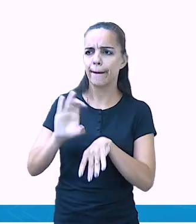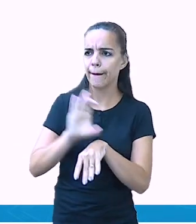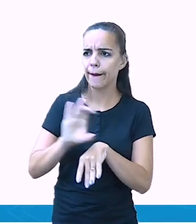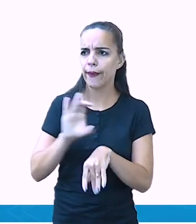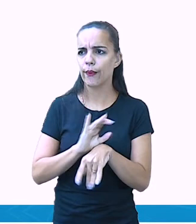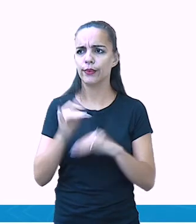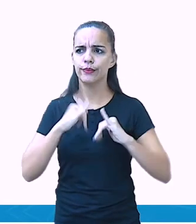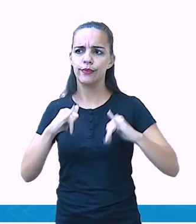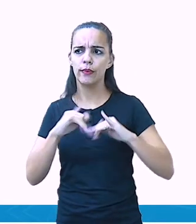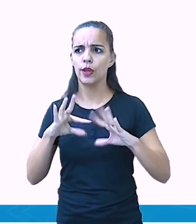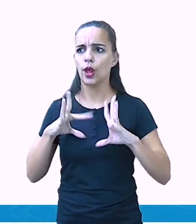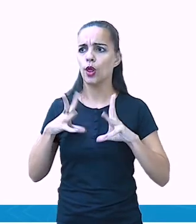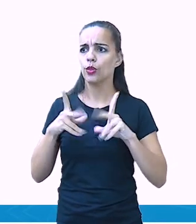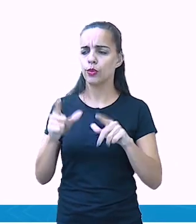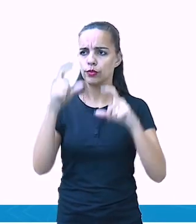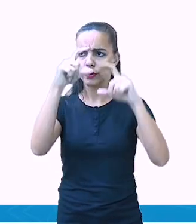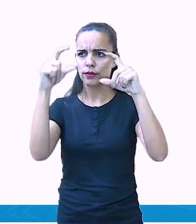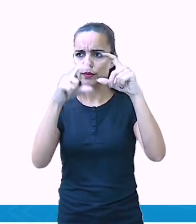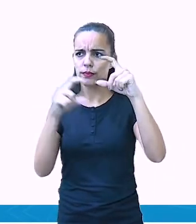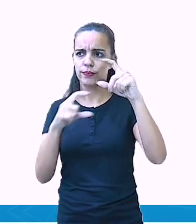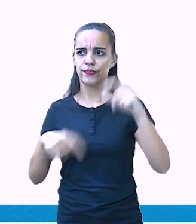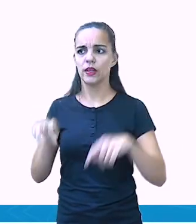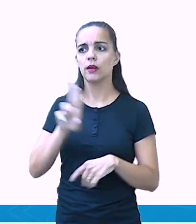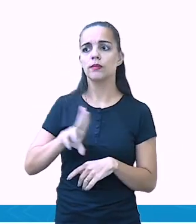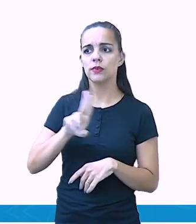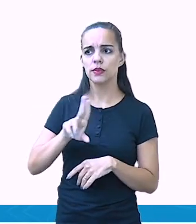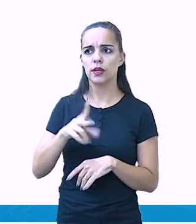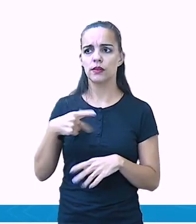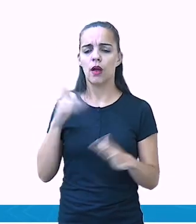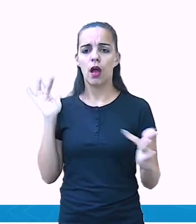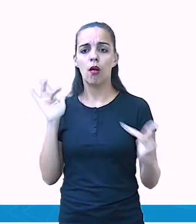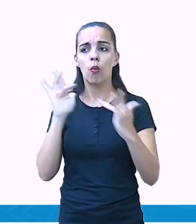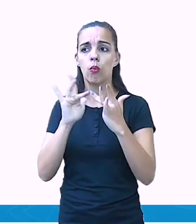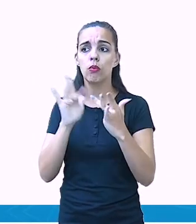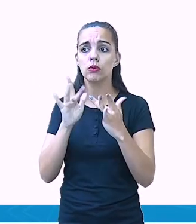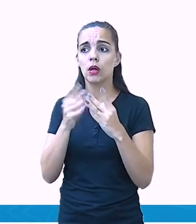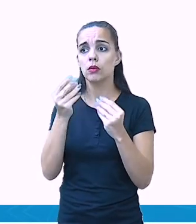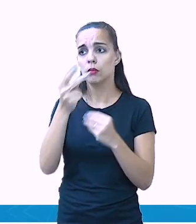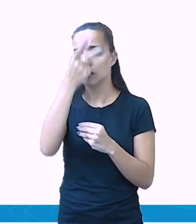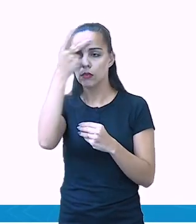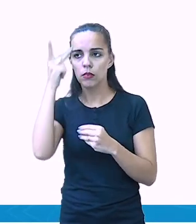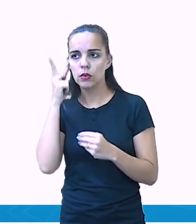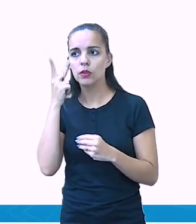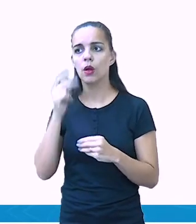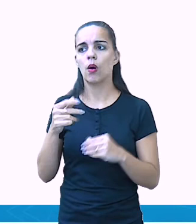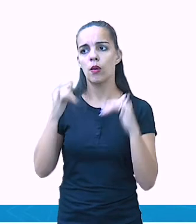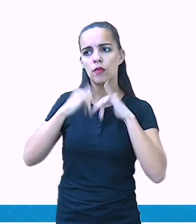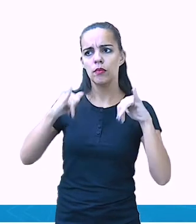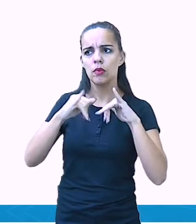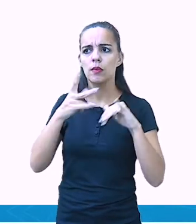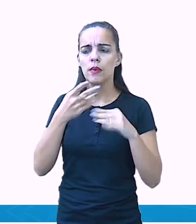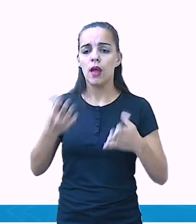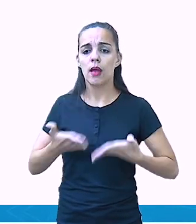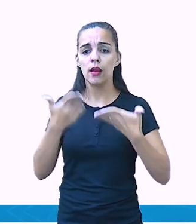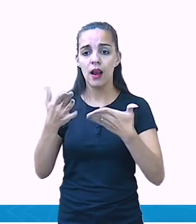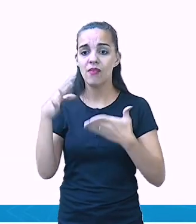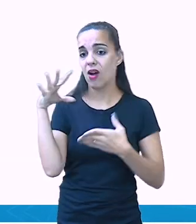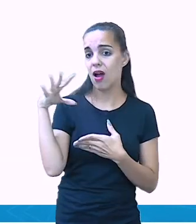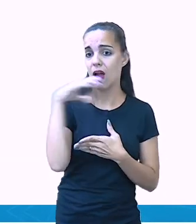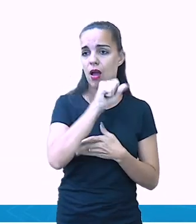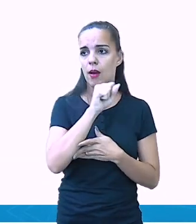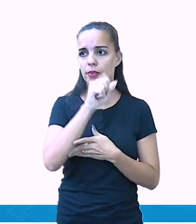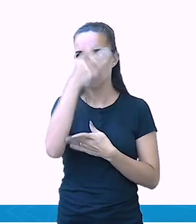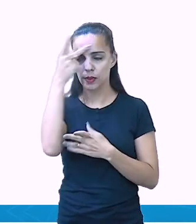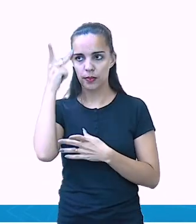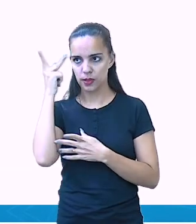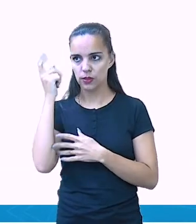pessoas gostam muito da tirinha porque ela é um contato muito direto, é um gênero textual que leva uma fala muito rápida e